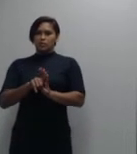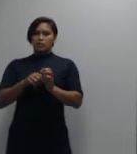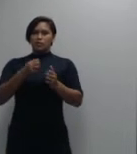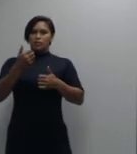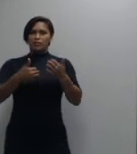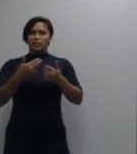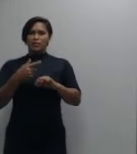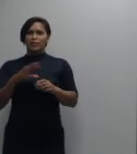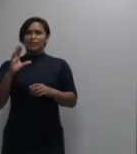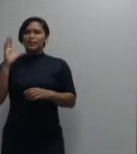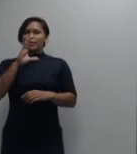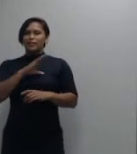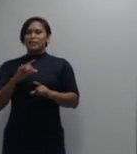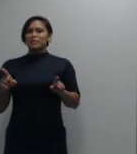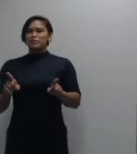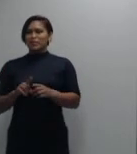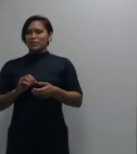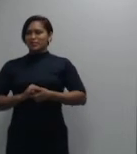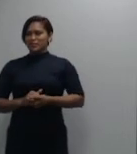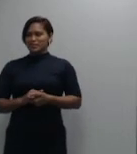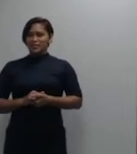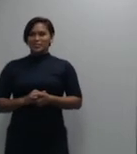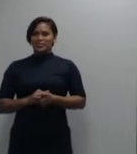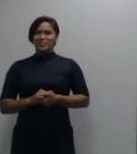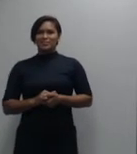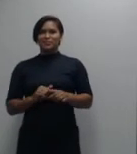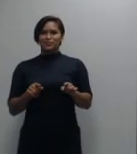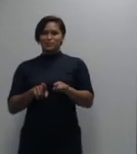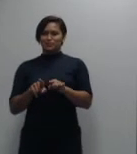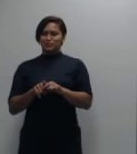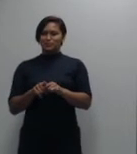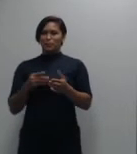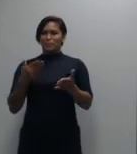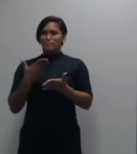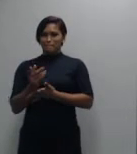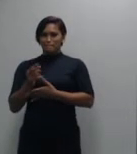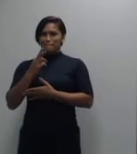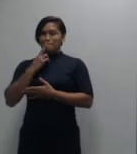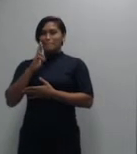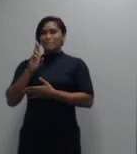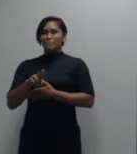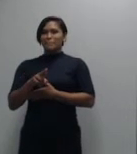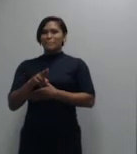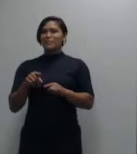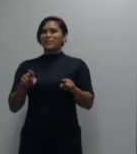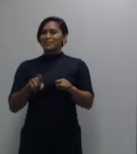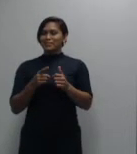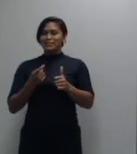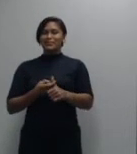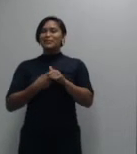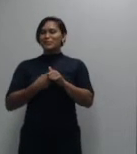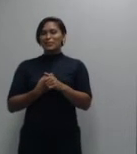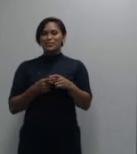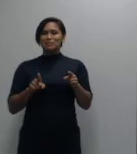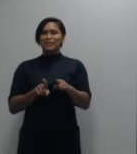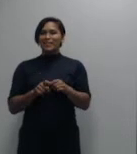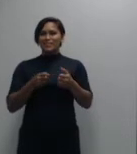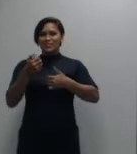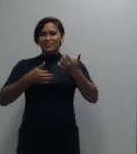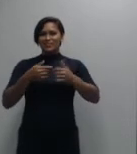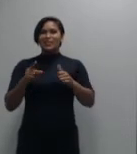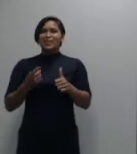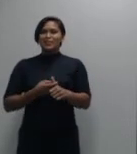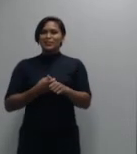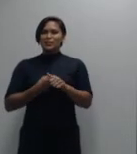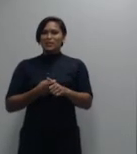eficácia da decisão monocrática o coletiva poderá ser suspensa pelo respectivo